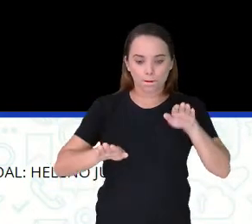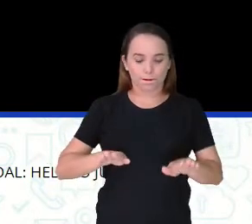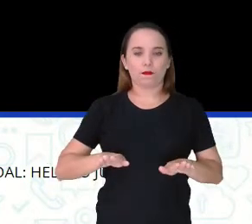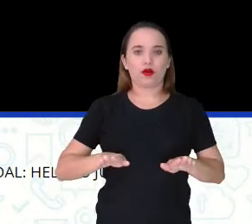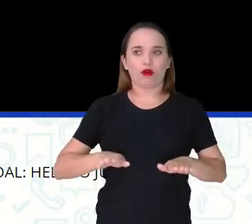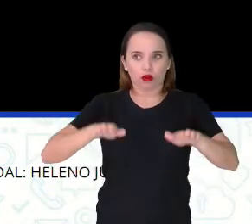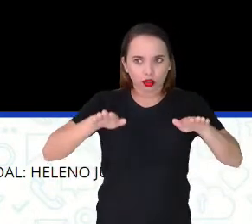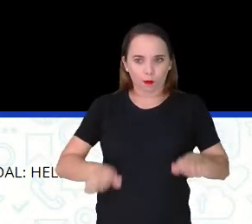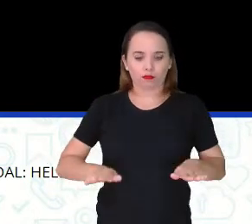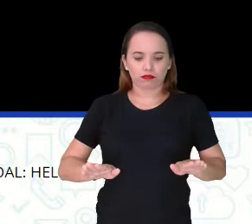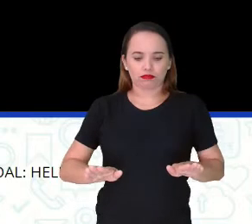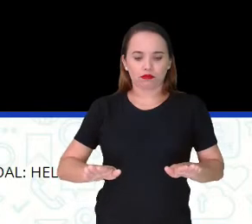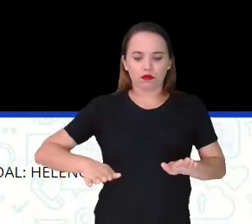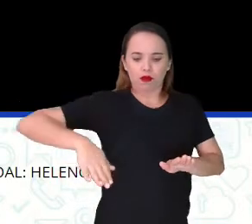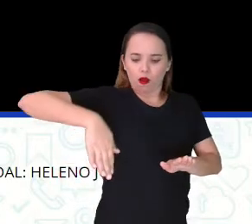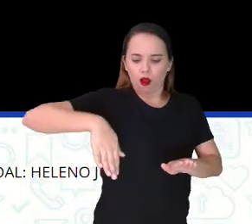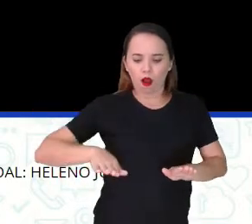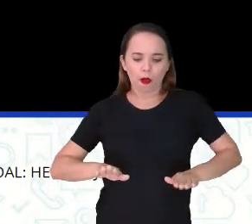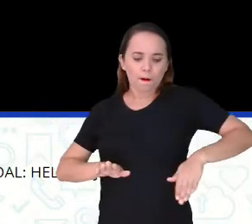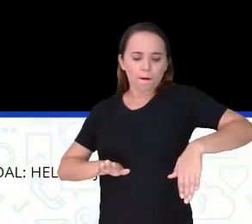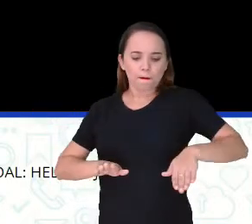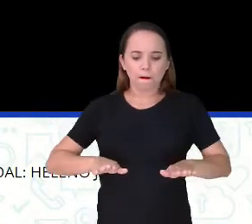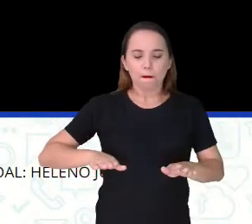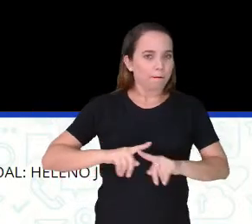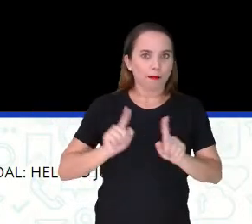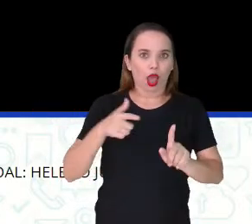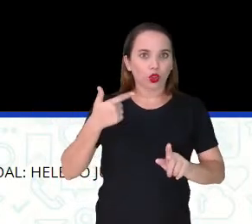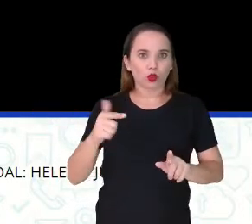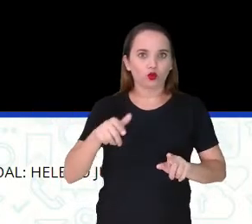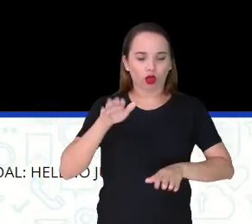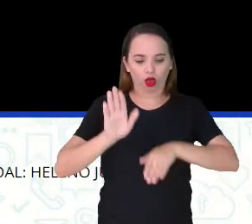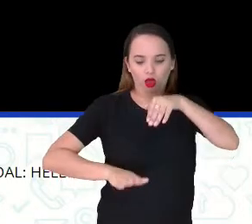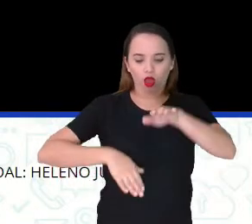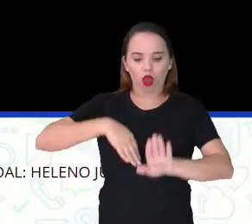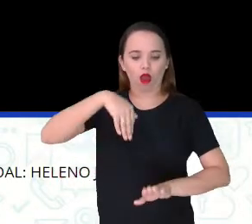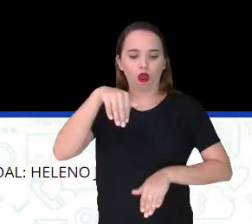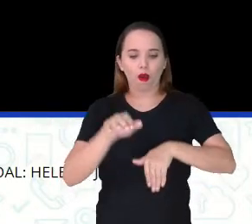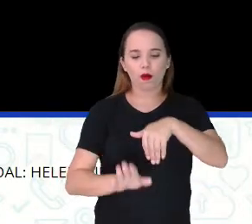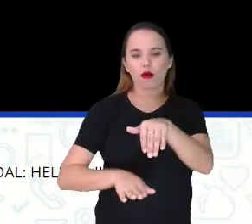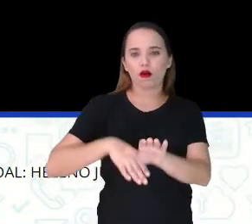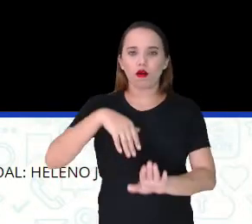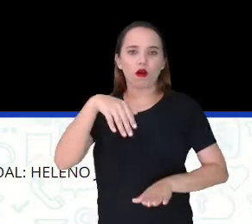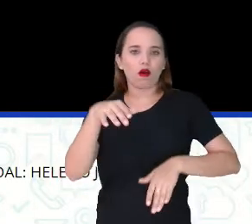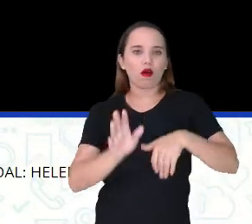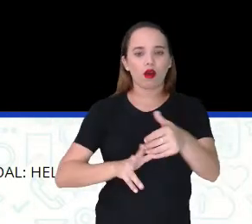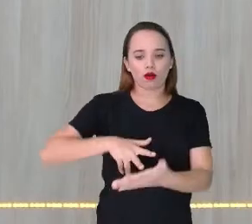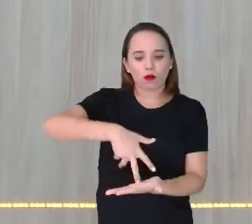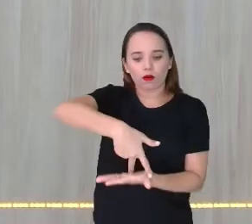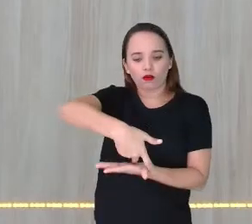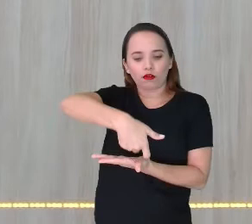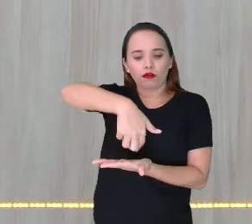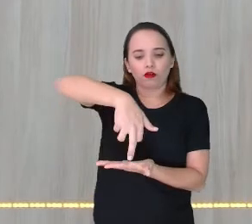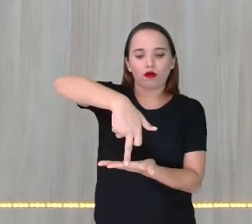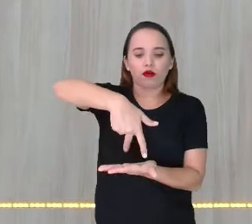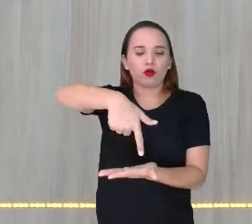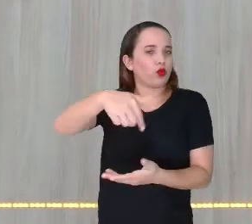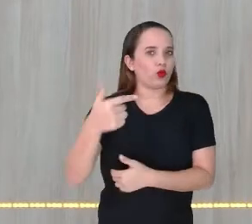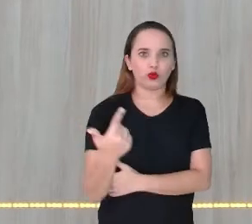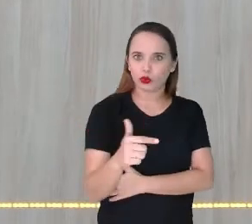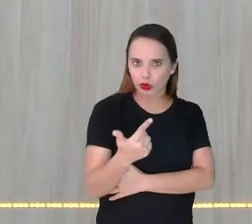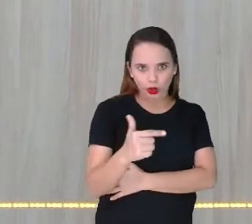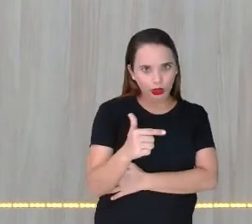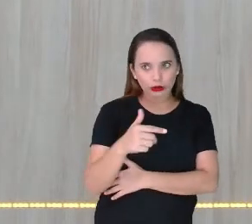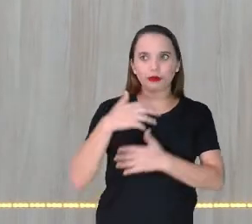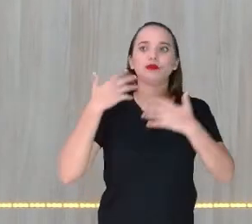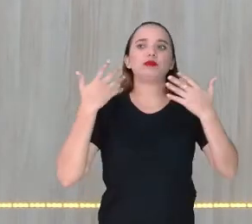costuma atrelar o movimento, né, ao caminhar, ao andar, a algo que está ali saindo do lugar.